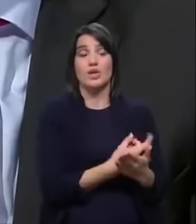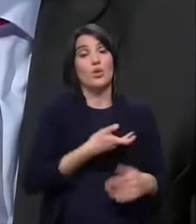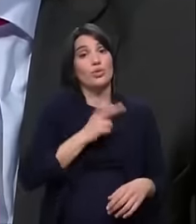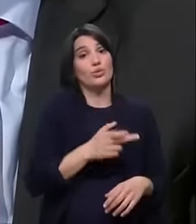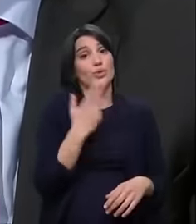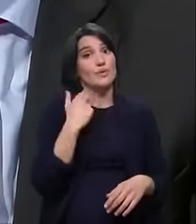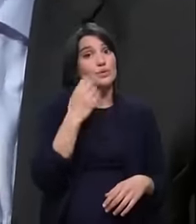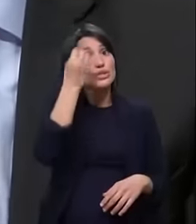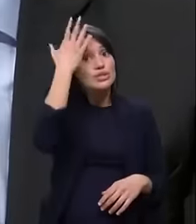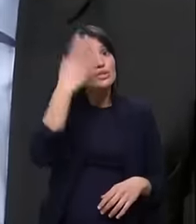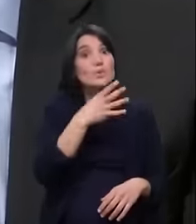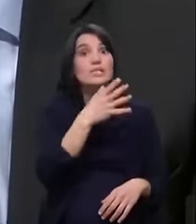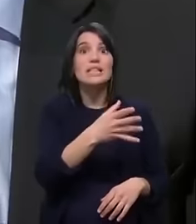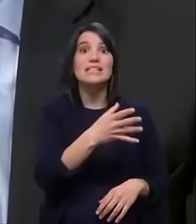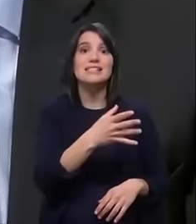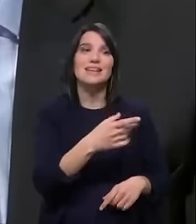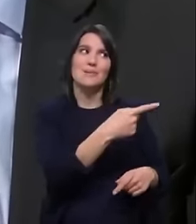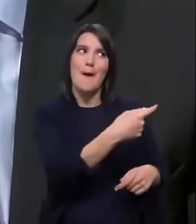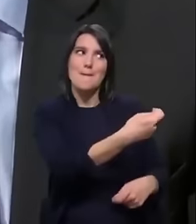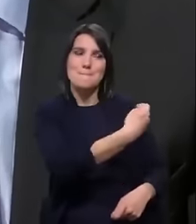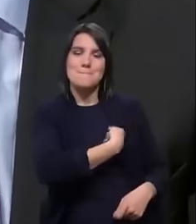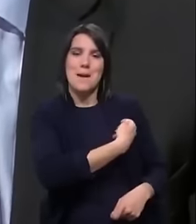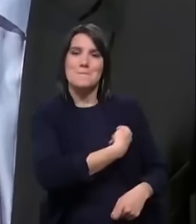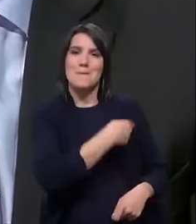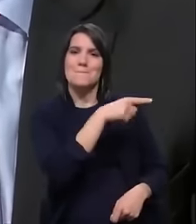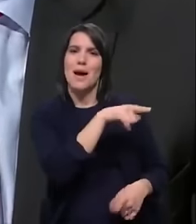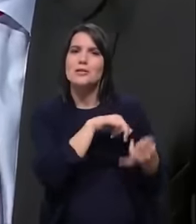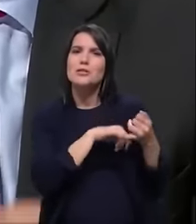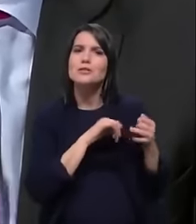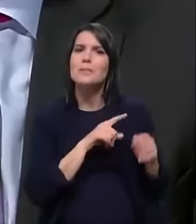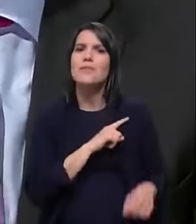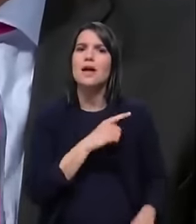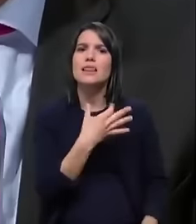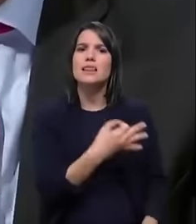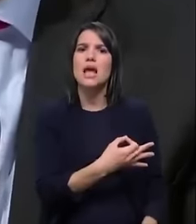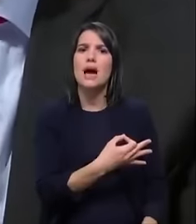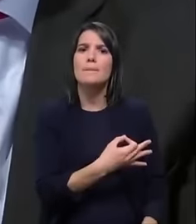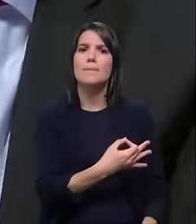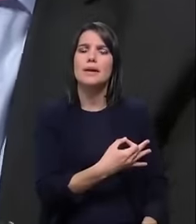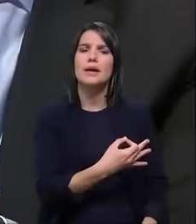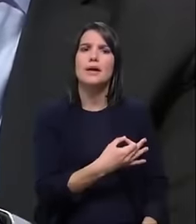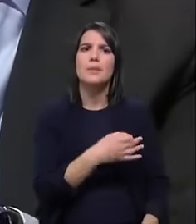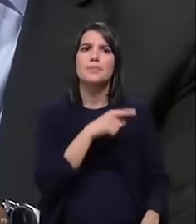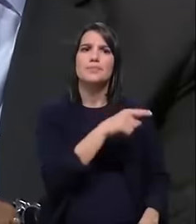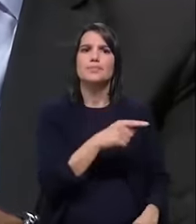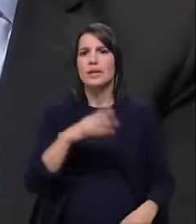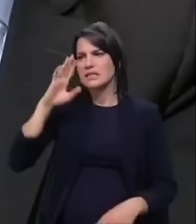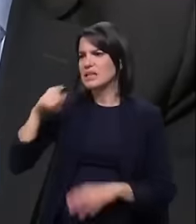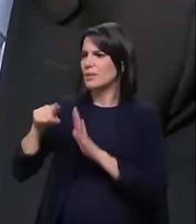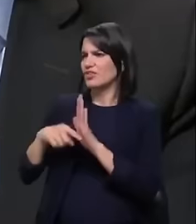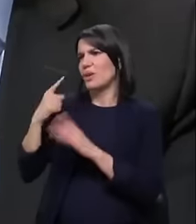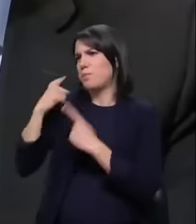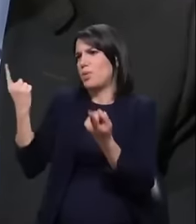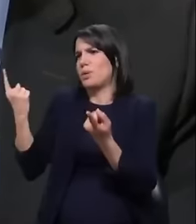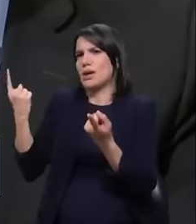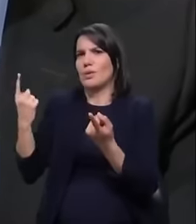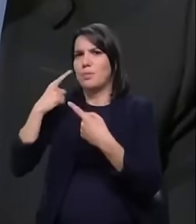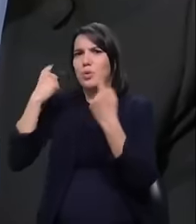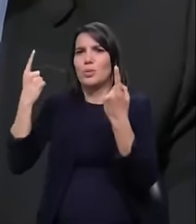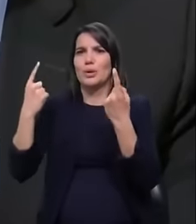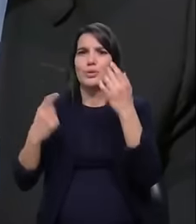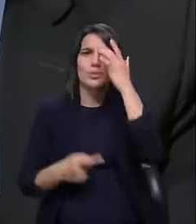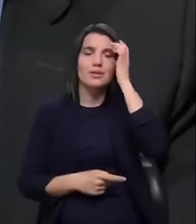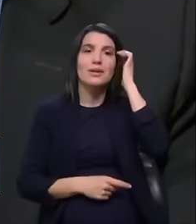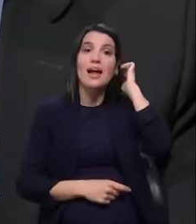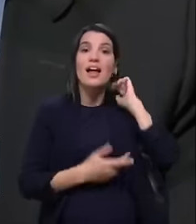se esqueceu de dizer que era financiado pelo acionista privado na TAP. Sabe que isto é uma lista pública. David Pedrosa, 440